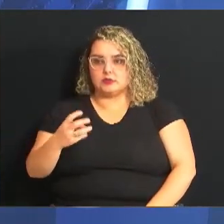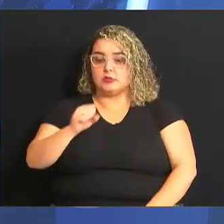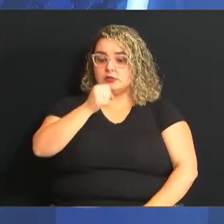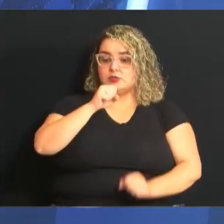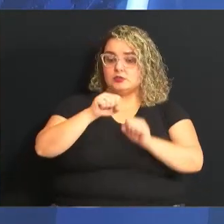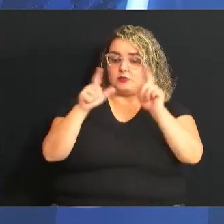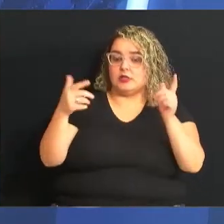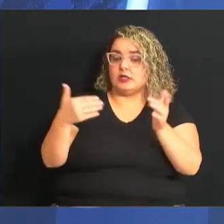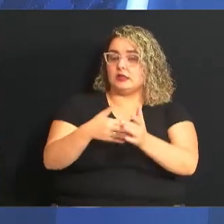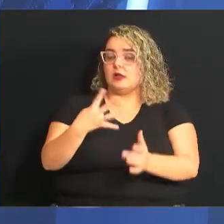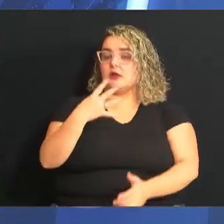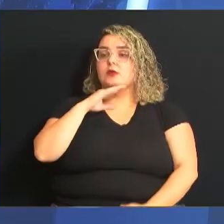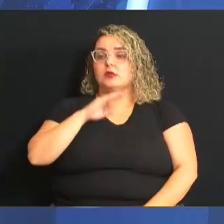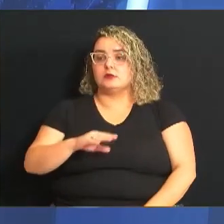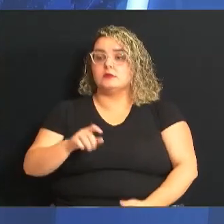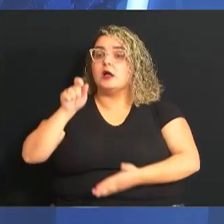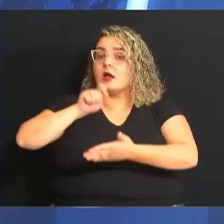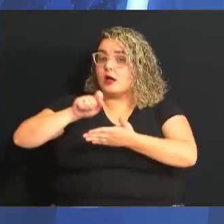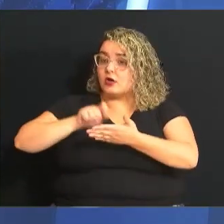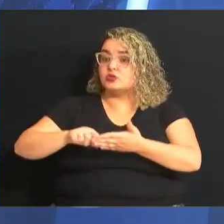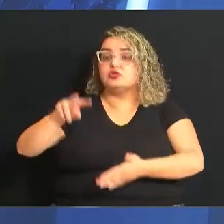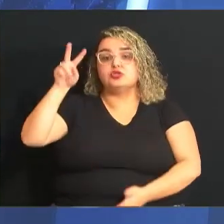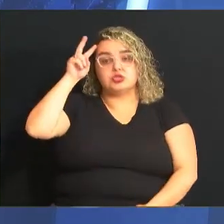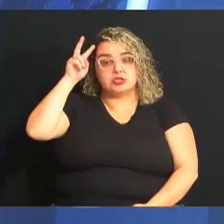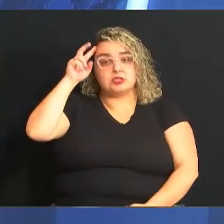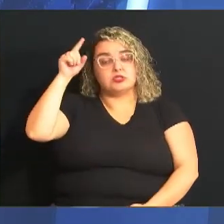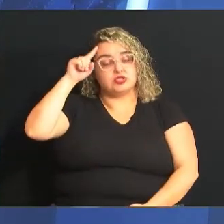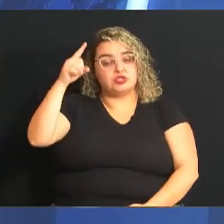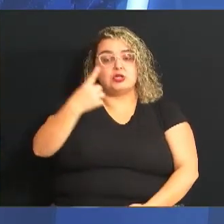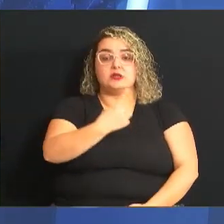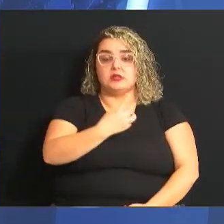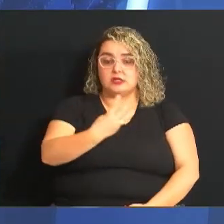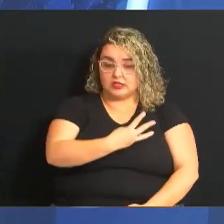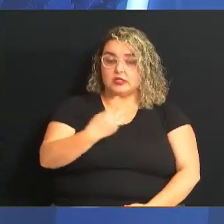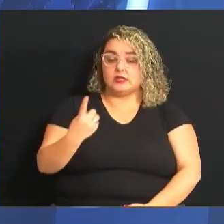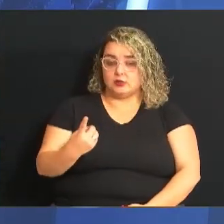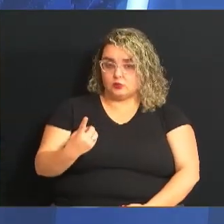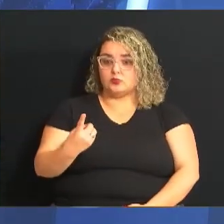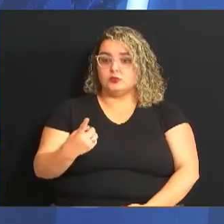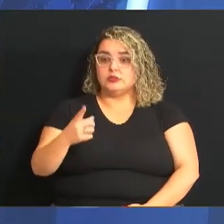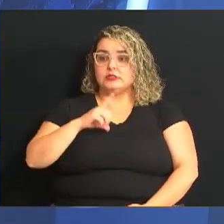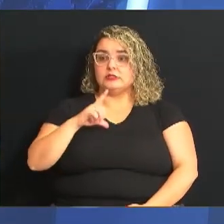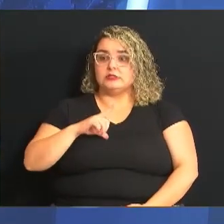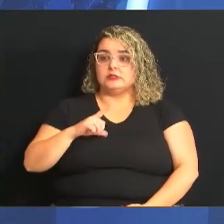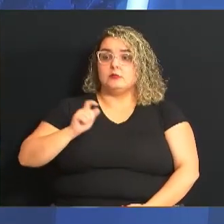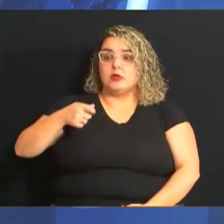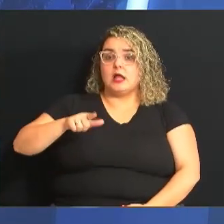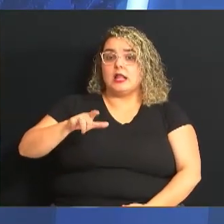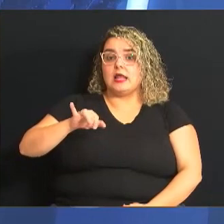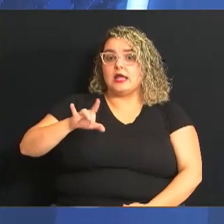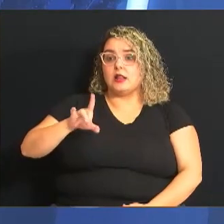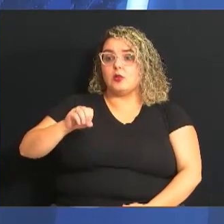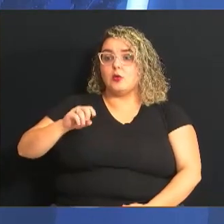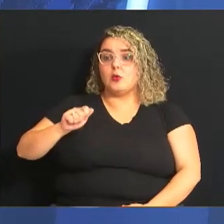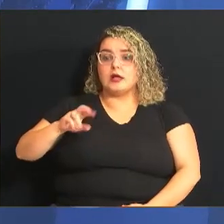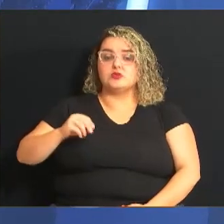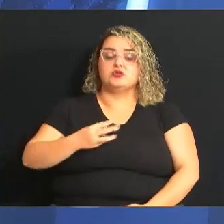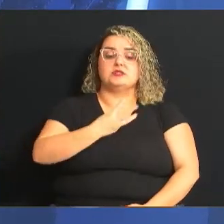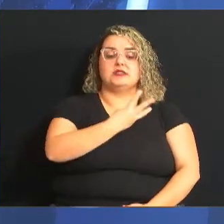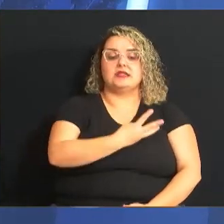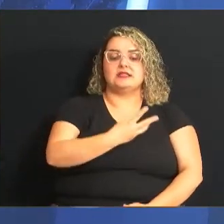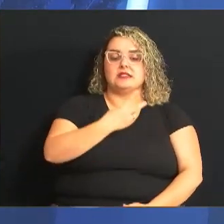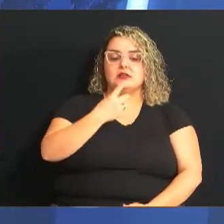carga e descarga a cada 1.000 metros quadrados de área construída, ter área construída superior a